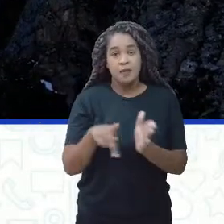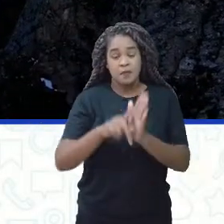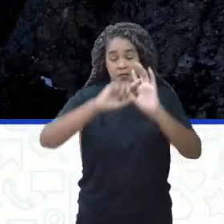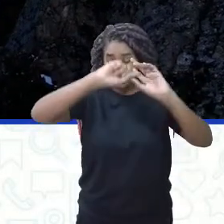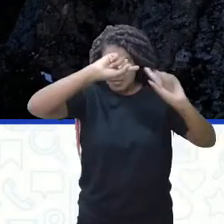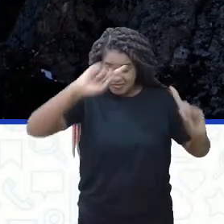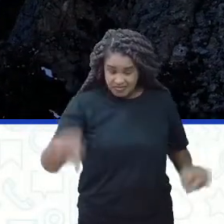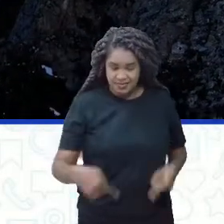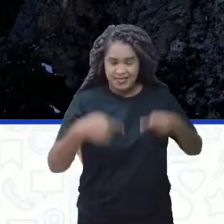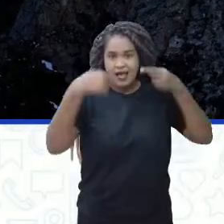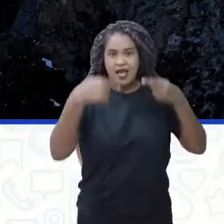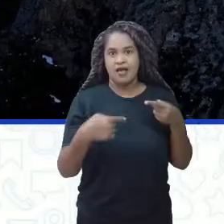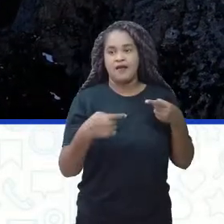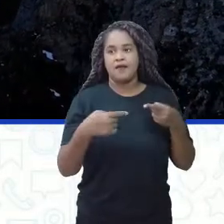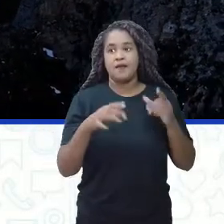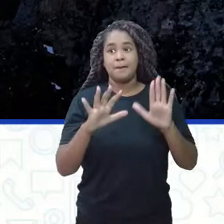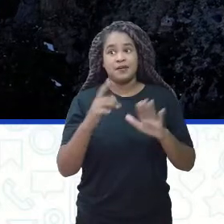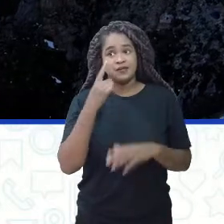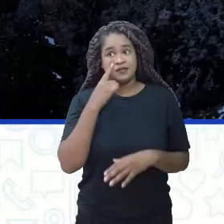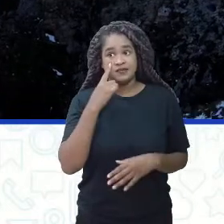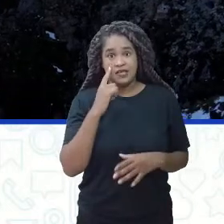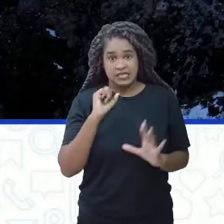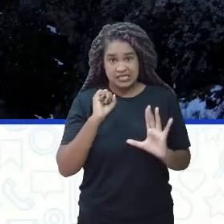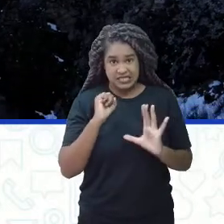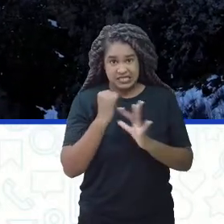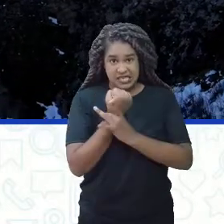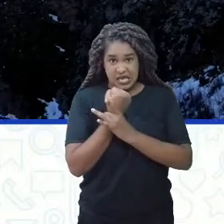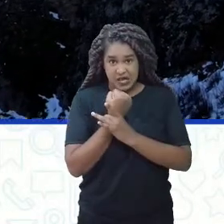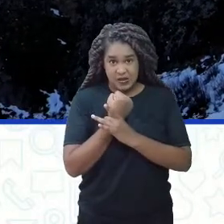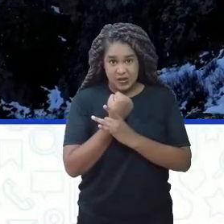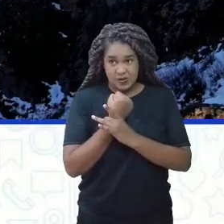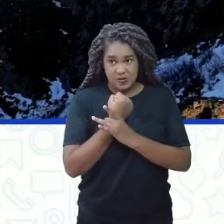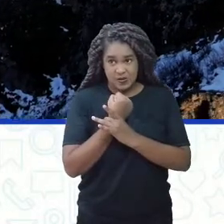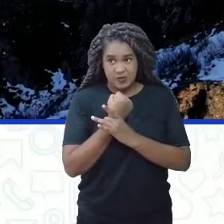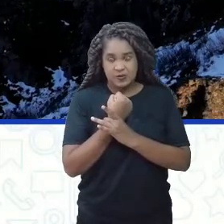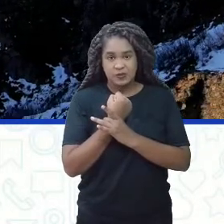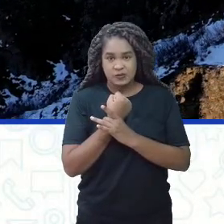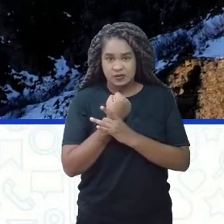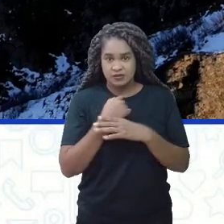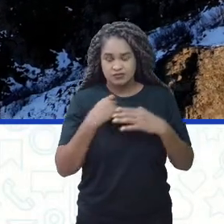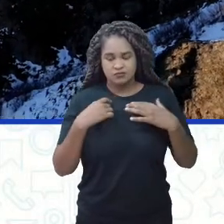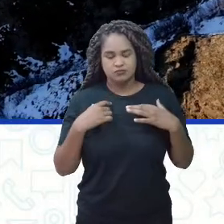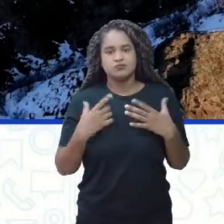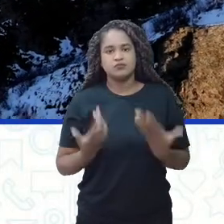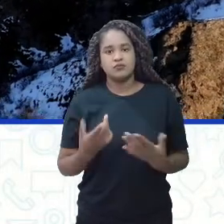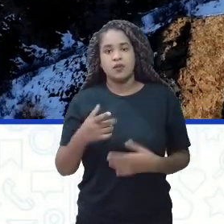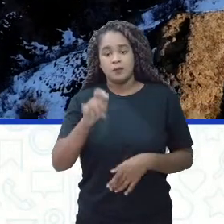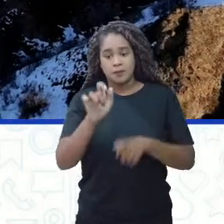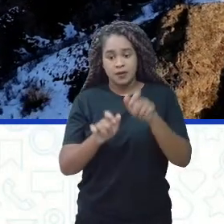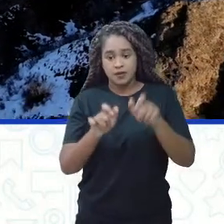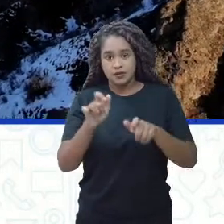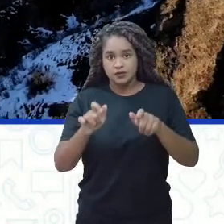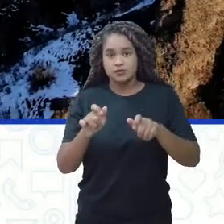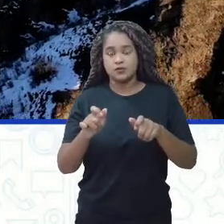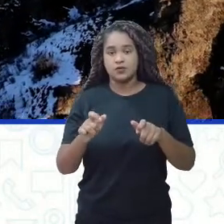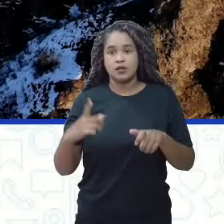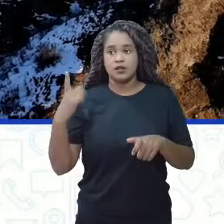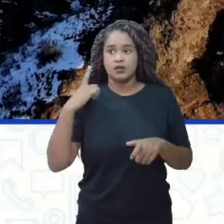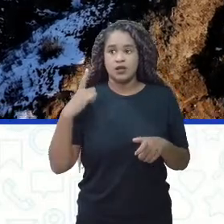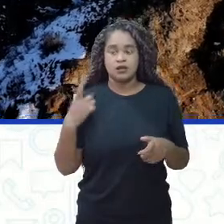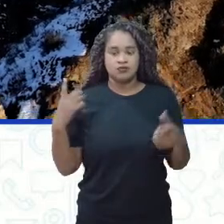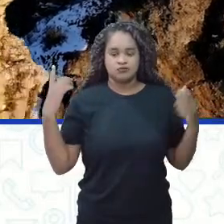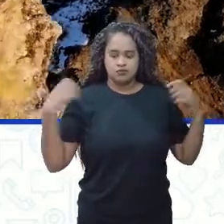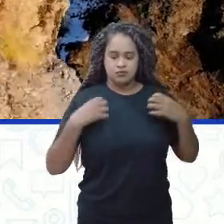né? Porém, sem cinto de segurança, né? Com alças para as pernas. O praticante, ele se equipa com paraquedas